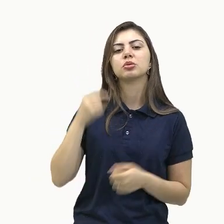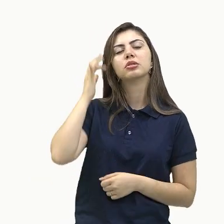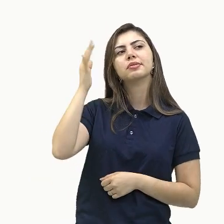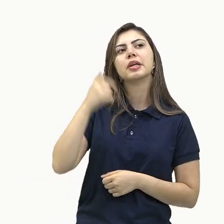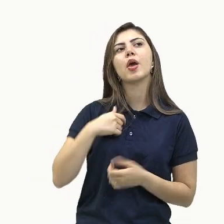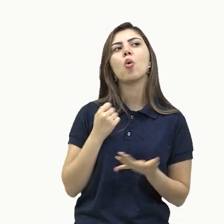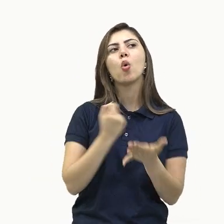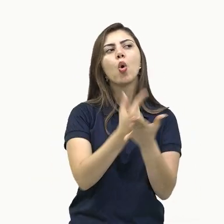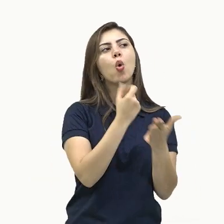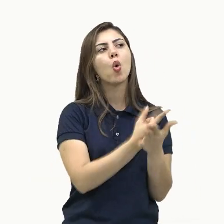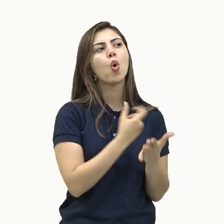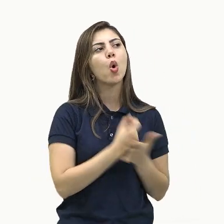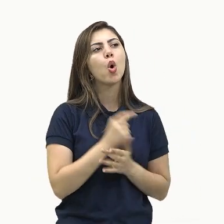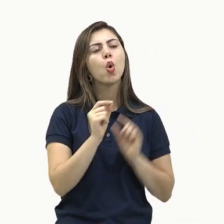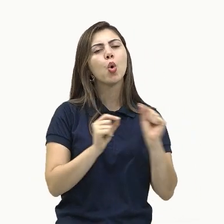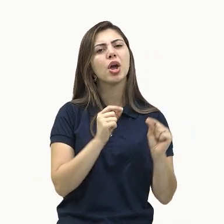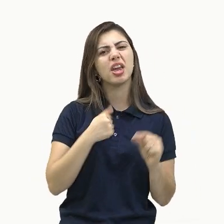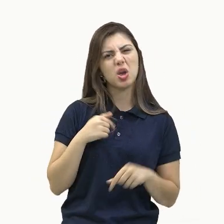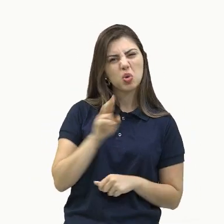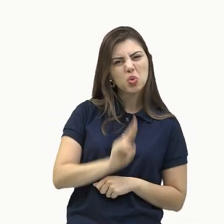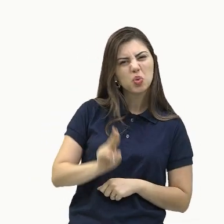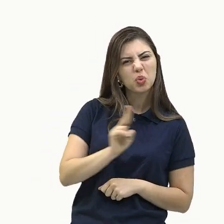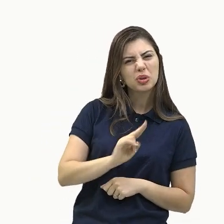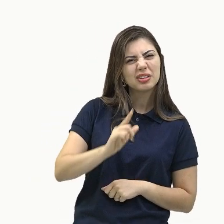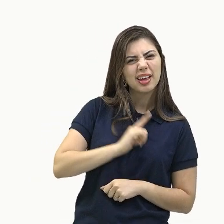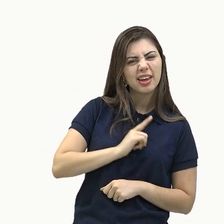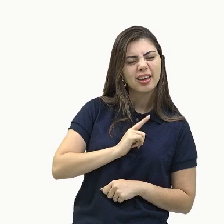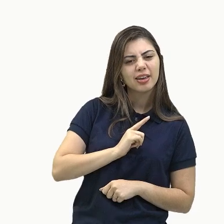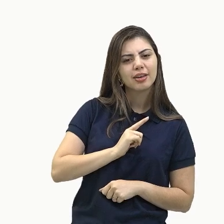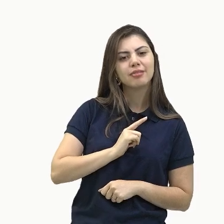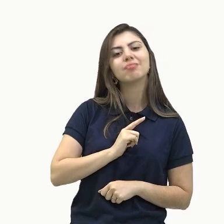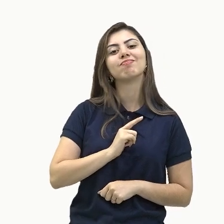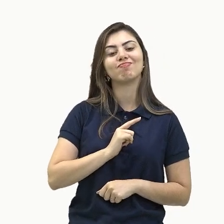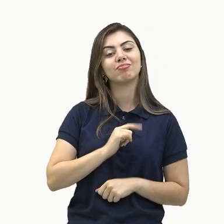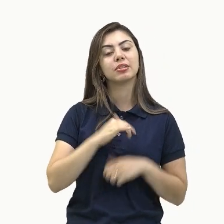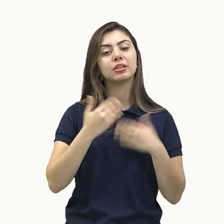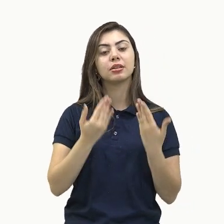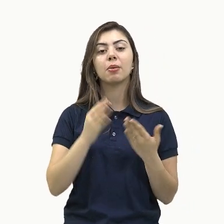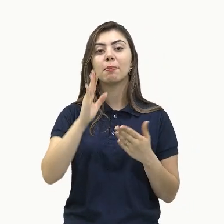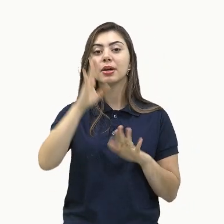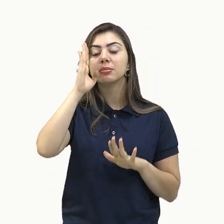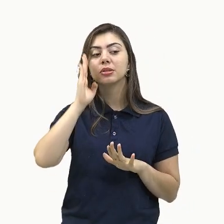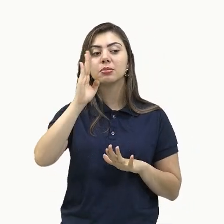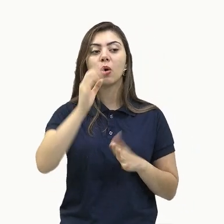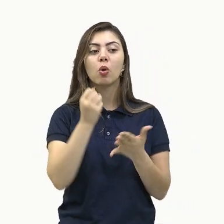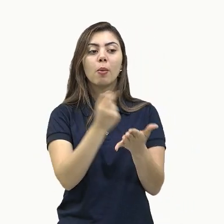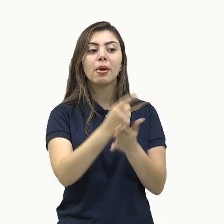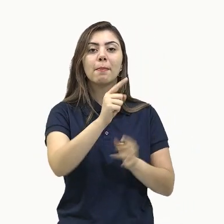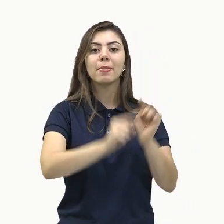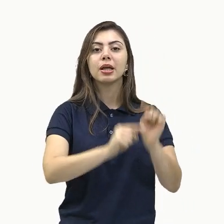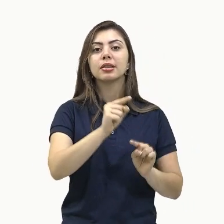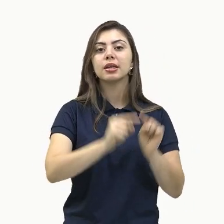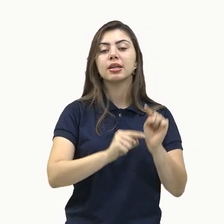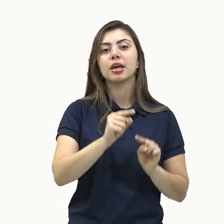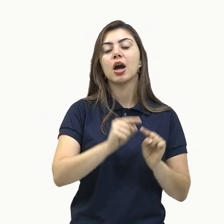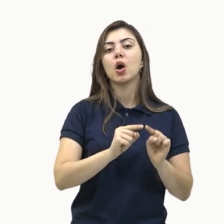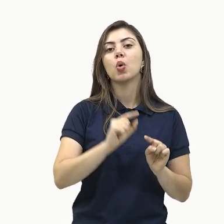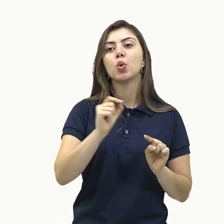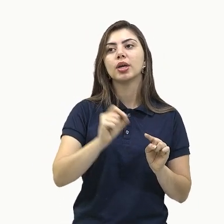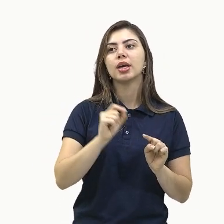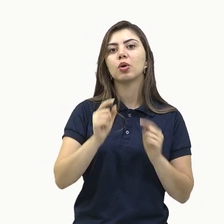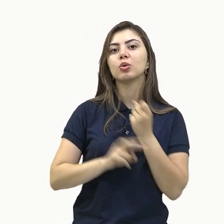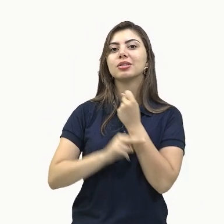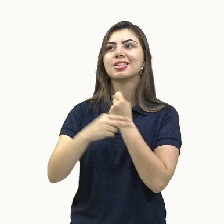compramos e usamos, priorizando, então, produtos que causam menos